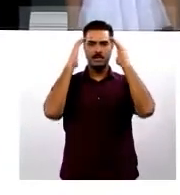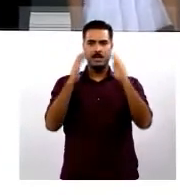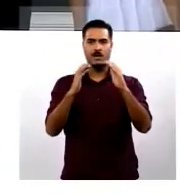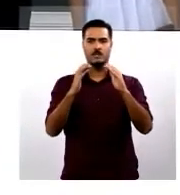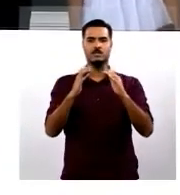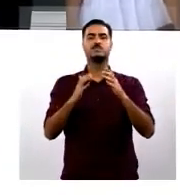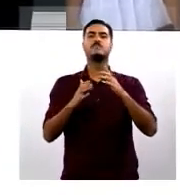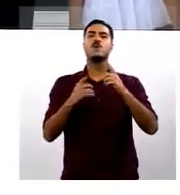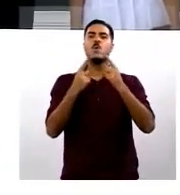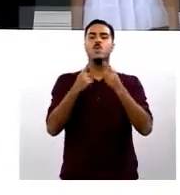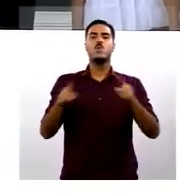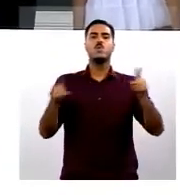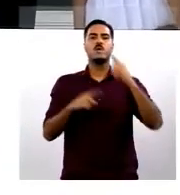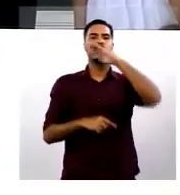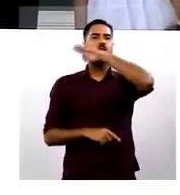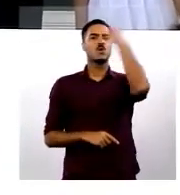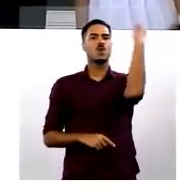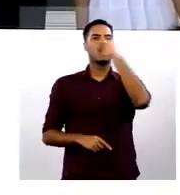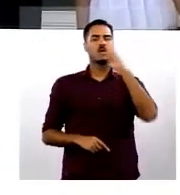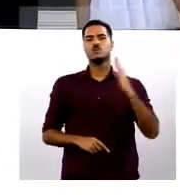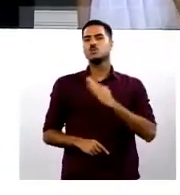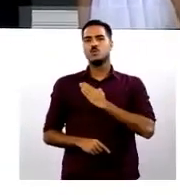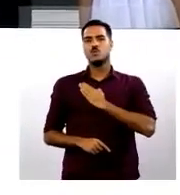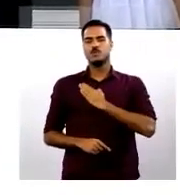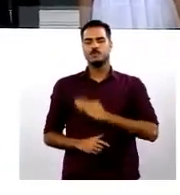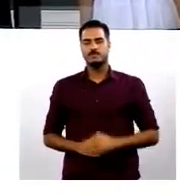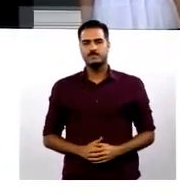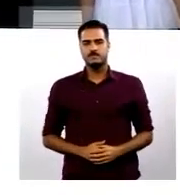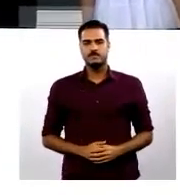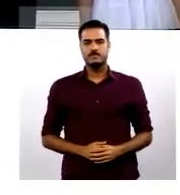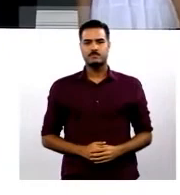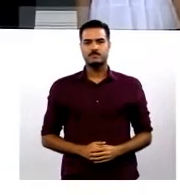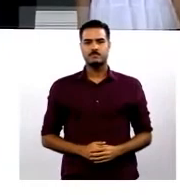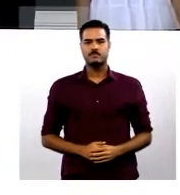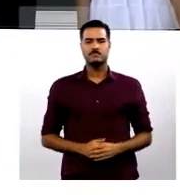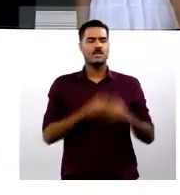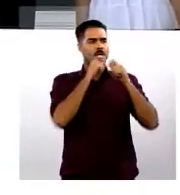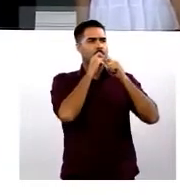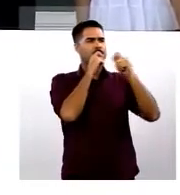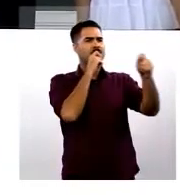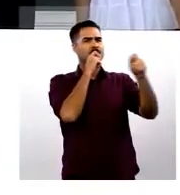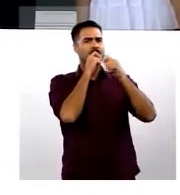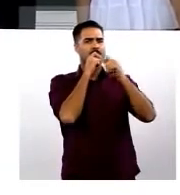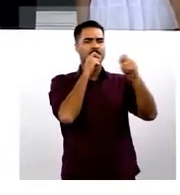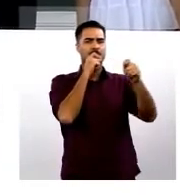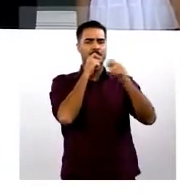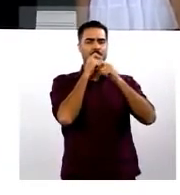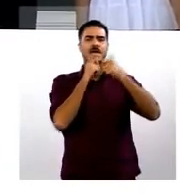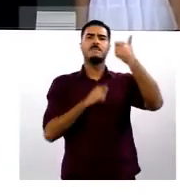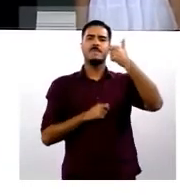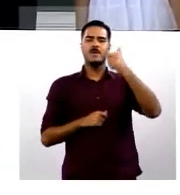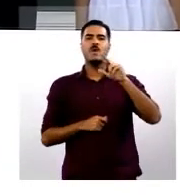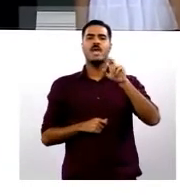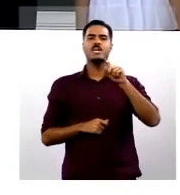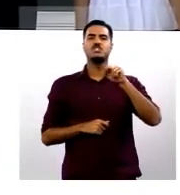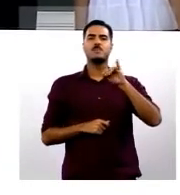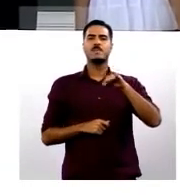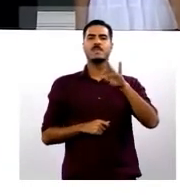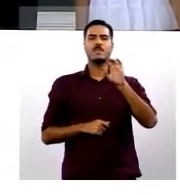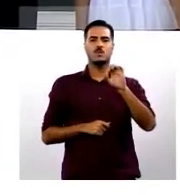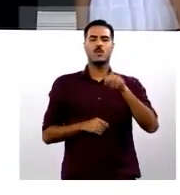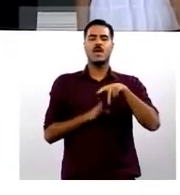o hino nacional brasileiro, executado pela banda do 1º Regimento de Cavalaria de Guarda,